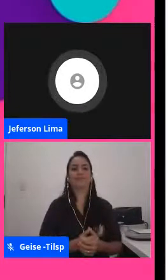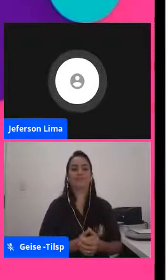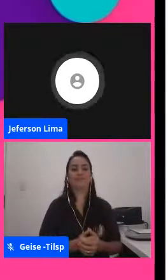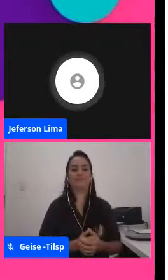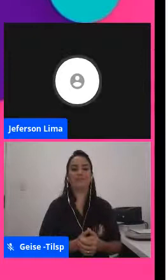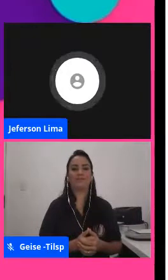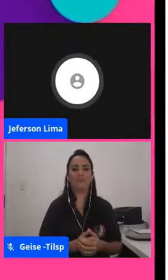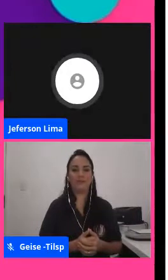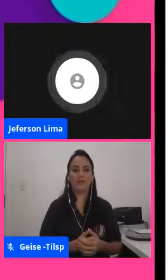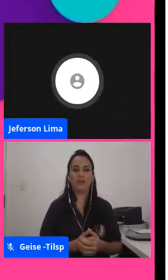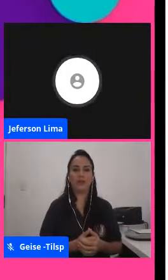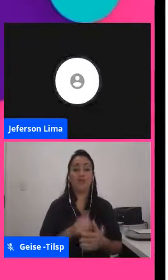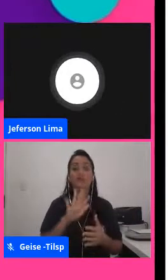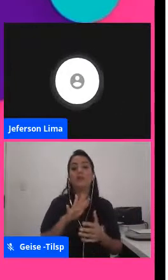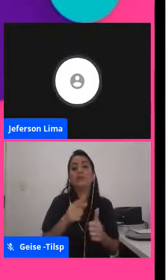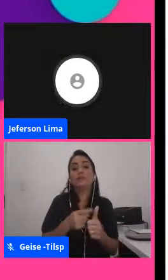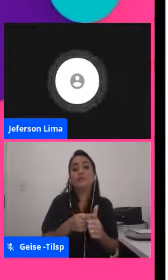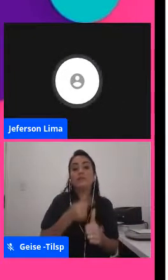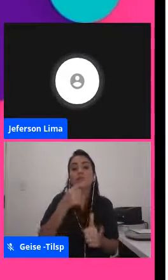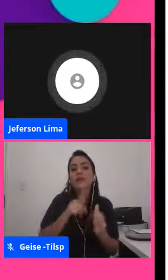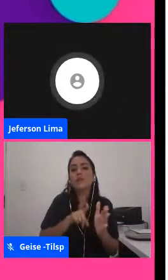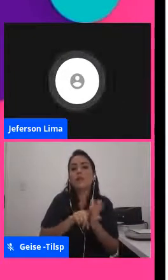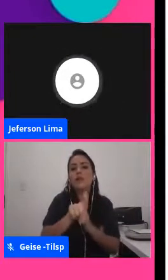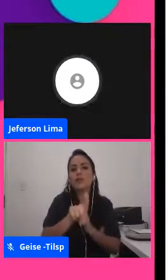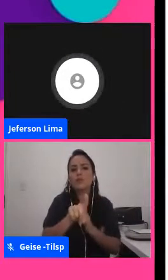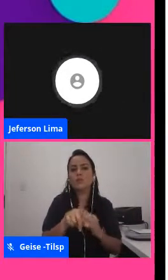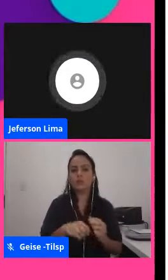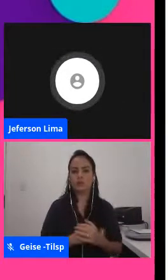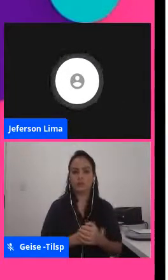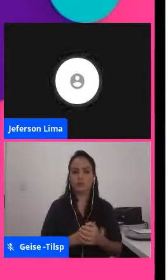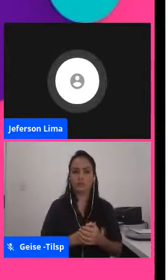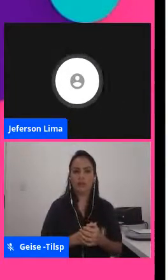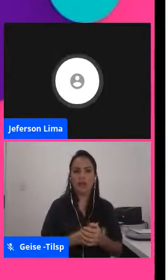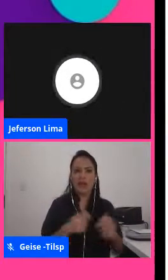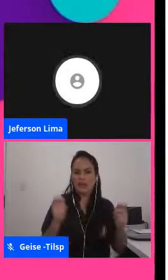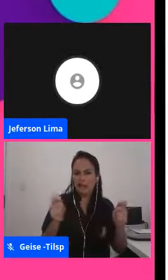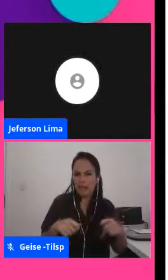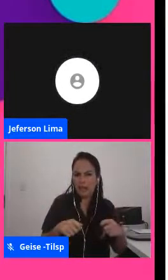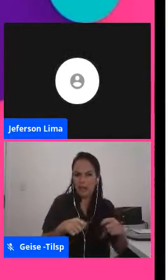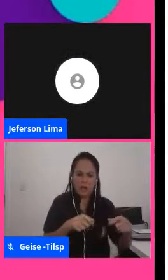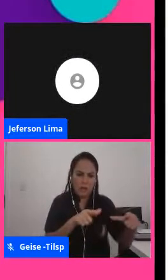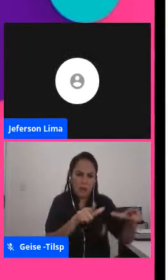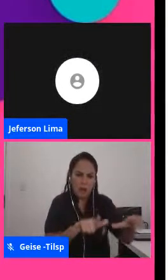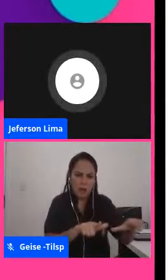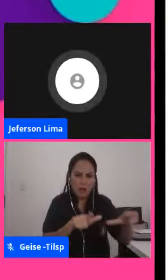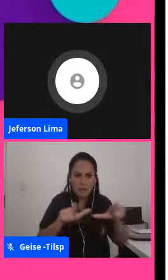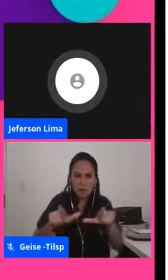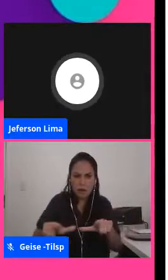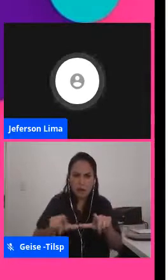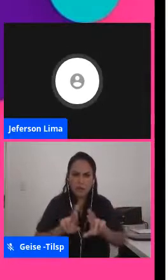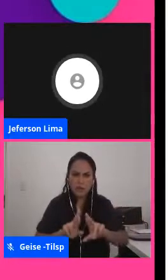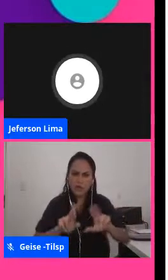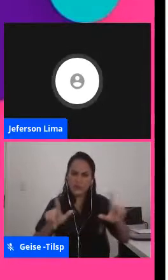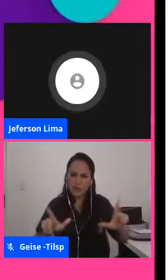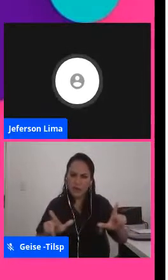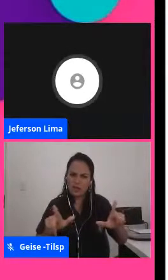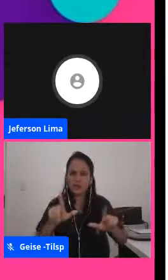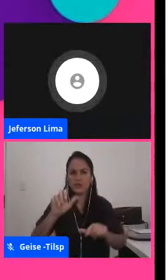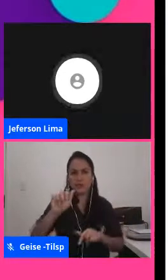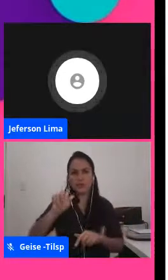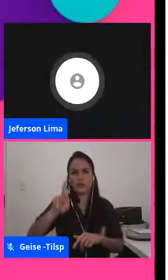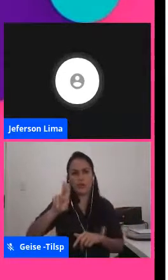Mas aí vem a primeira questão, né? Será que a gente pode utilizar placas diferentes dessas do Arduino, programando, utilizando a